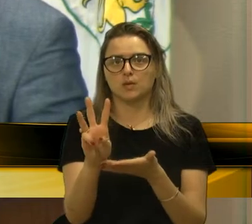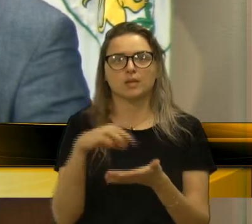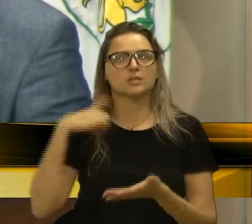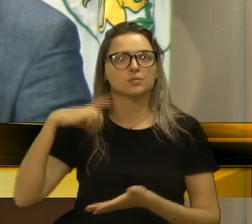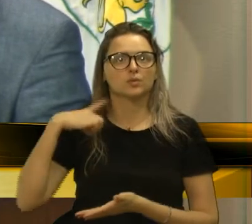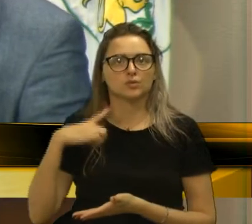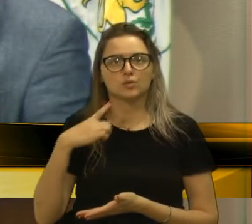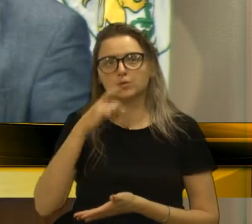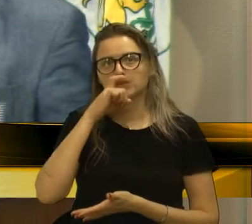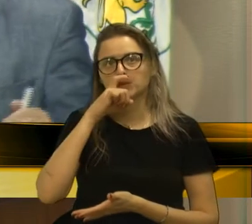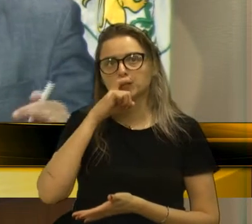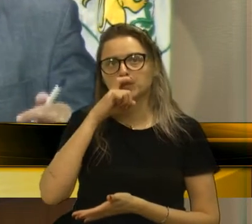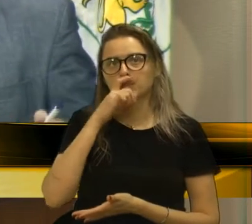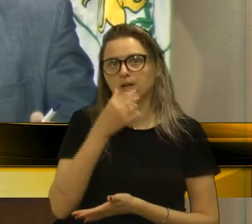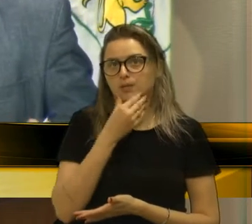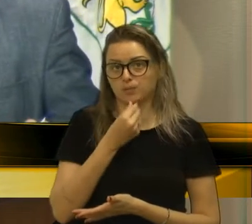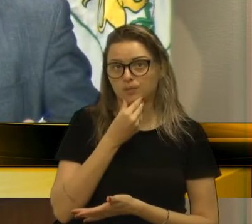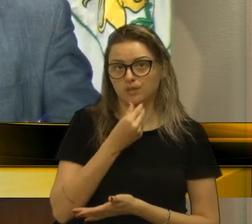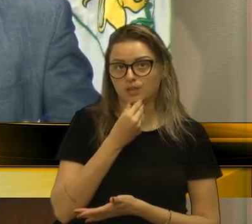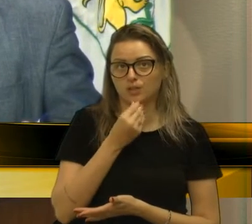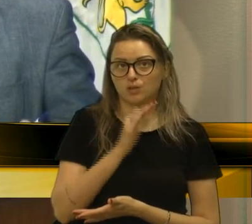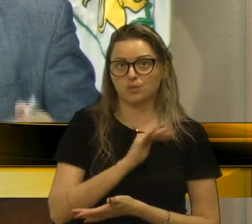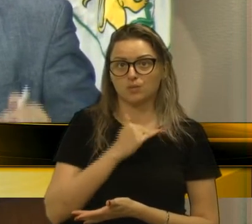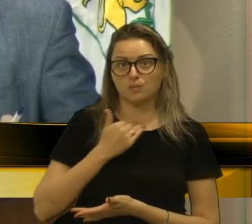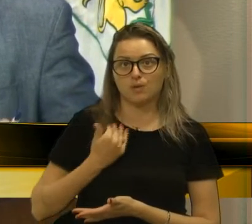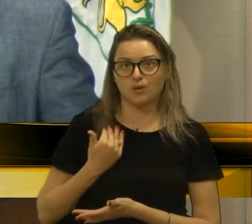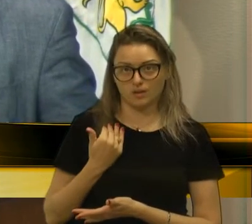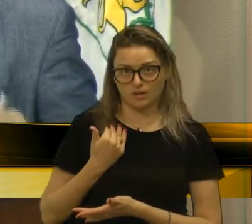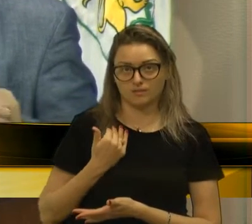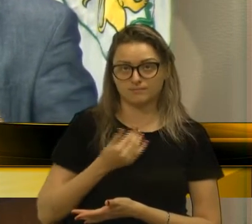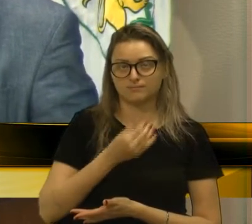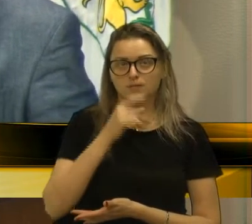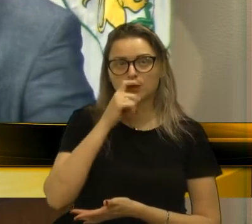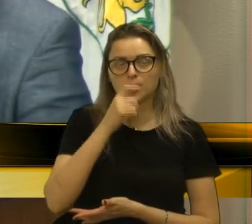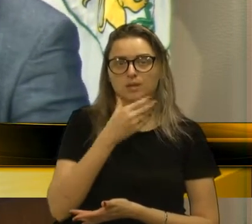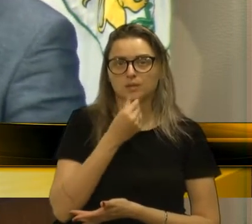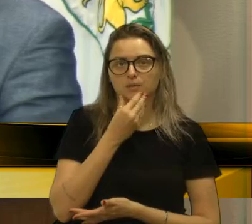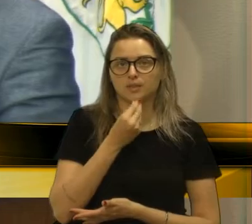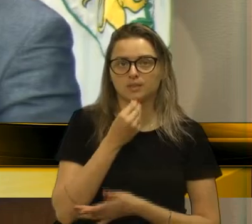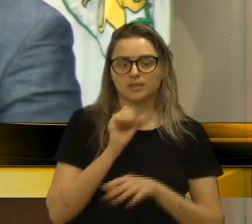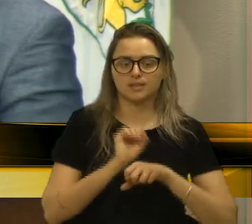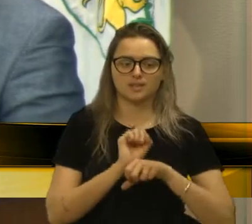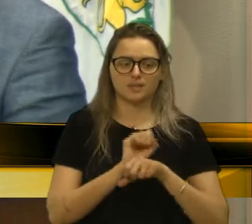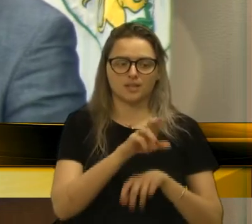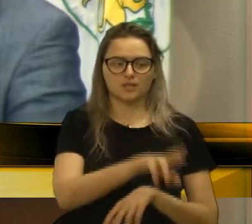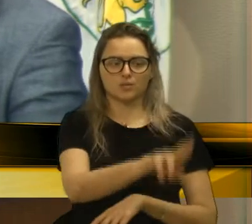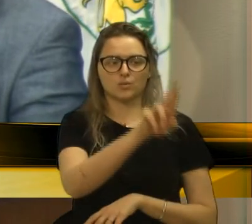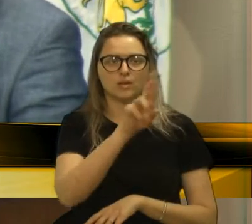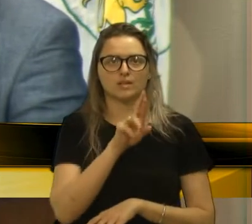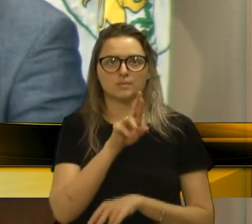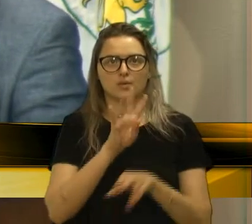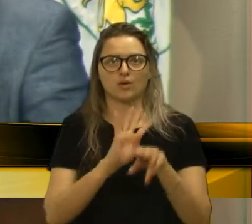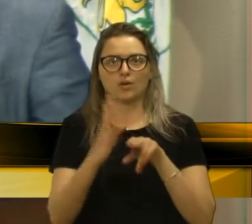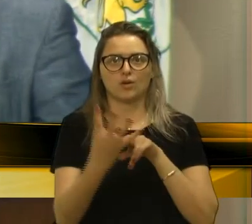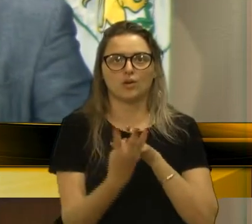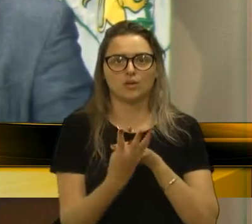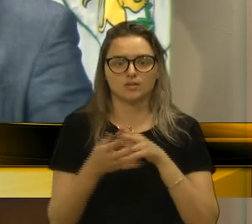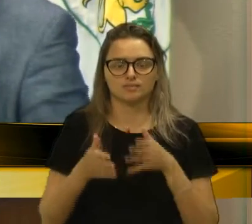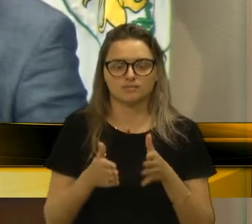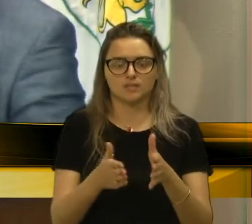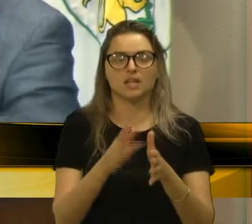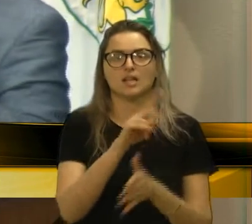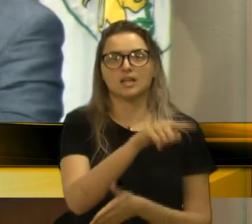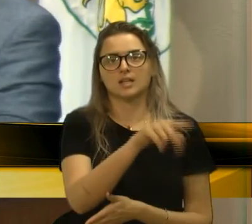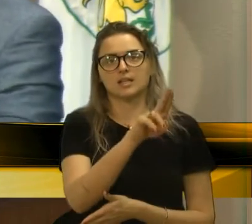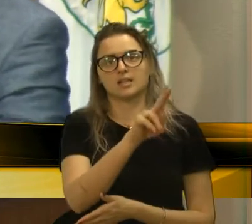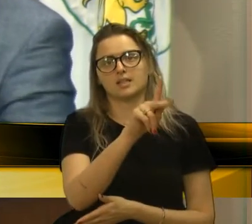advogada, para o pai do menino. Olha só, o pai do menino morto, esperando uma definição para o velório, para enterrar, lá na UPA Zona